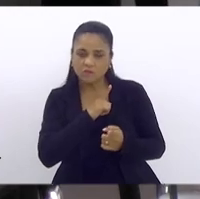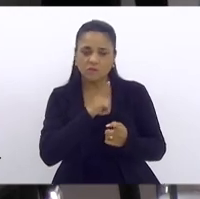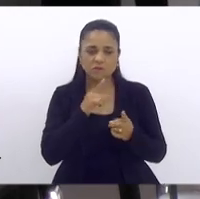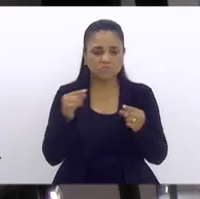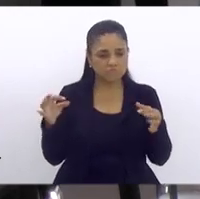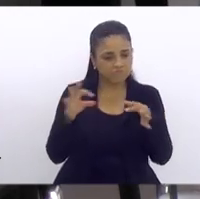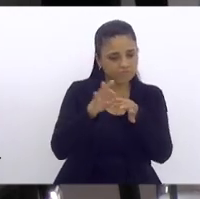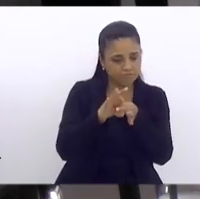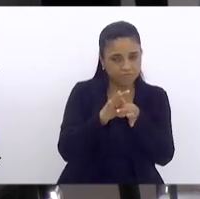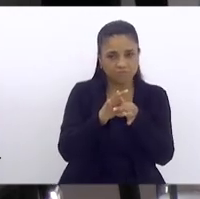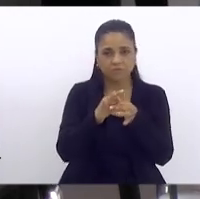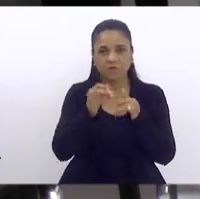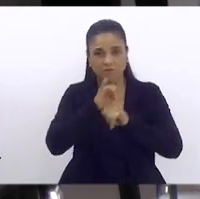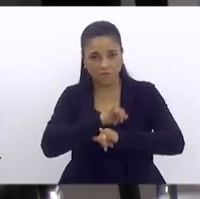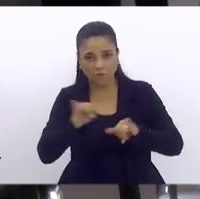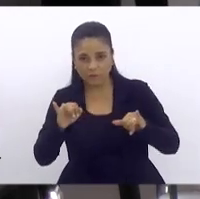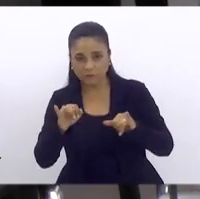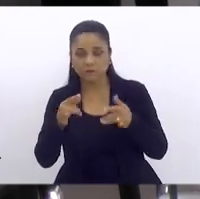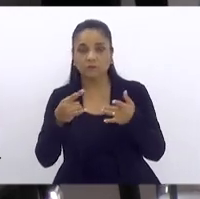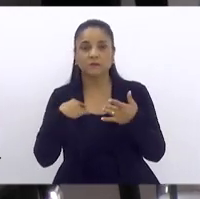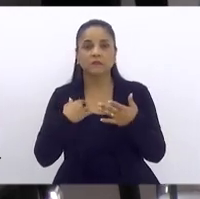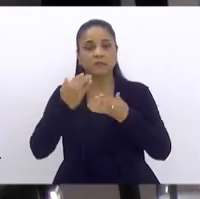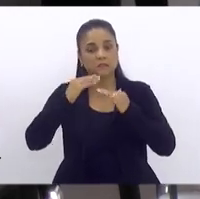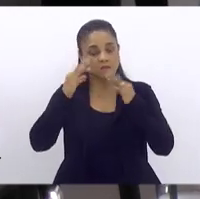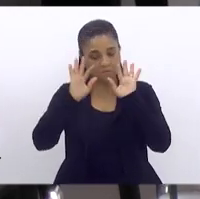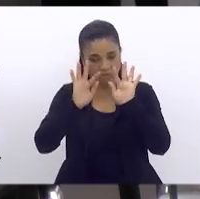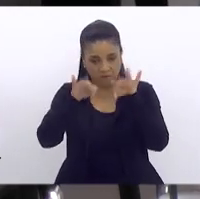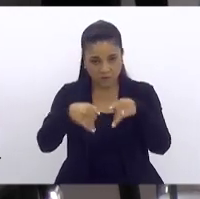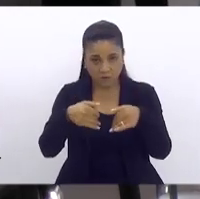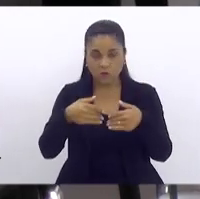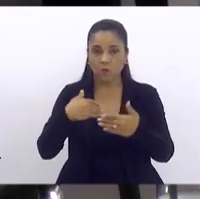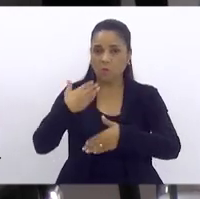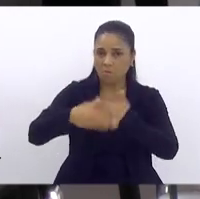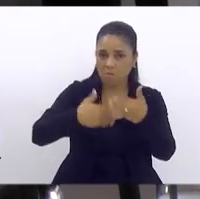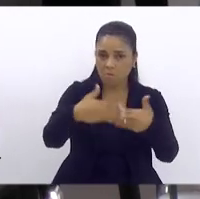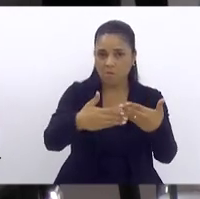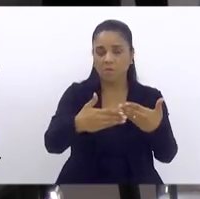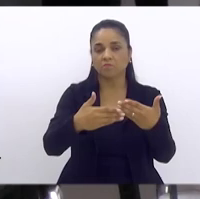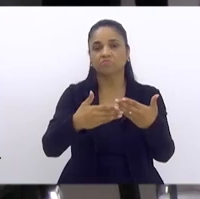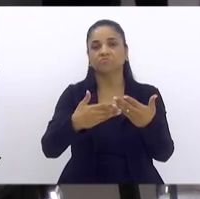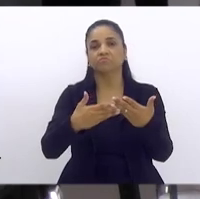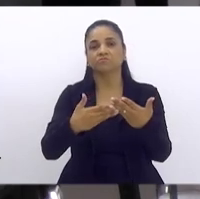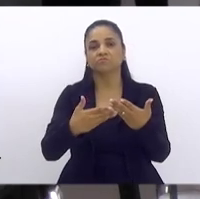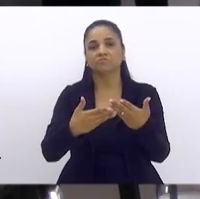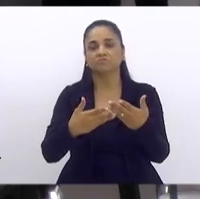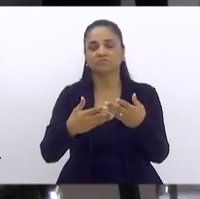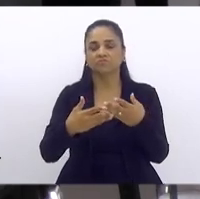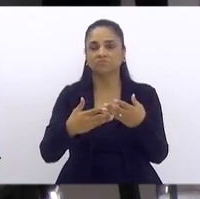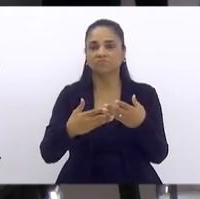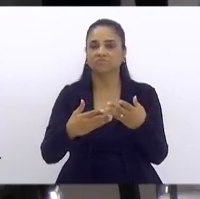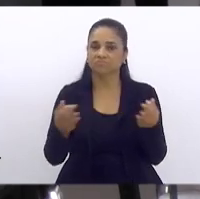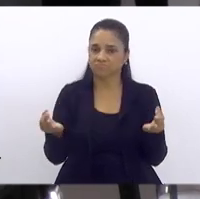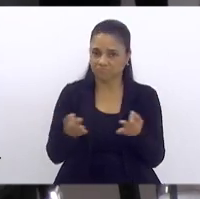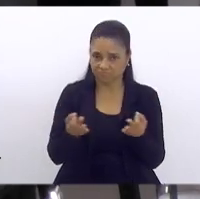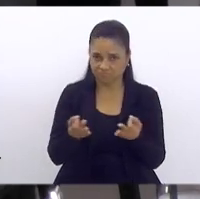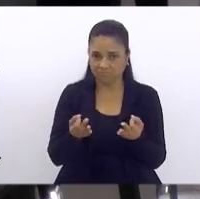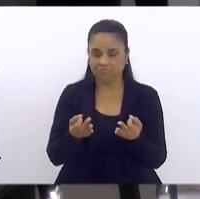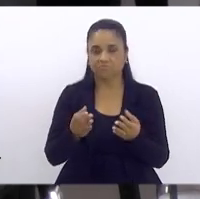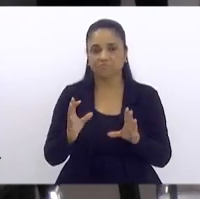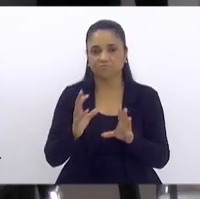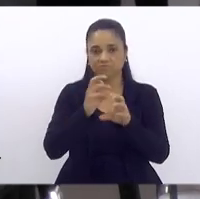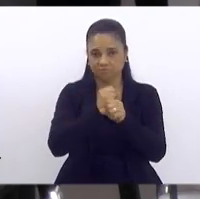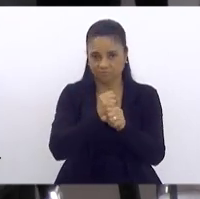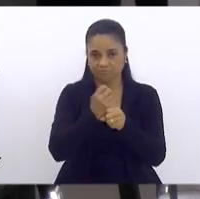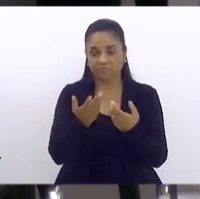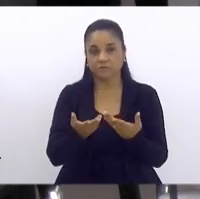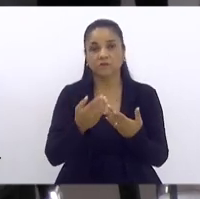com a de outra, e aí a gente só encerrou esse processo, uma vez que alcançamos aí um grau de excelência, digamos assim, nessa confiabilidade. E aí,